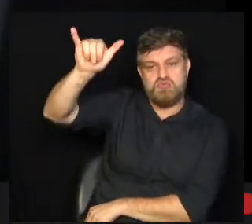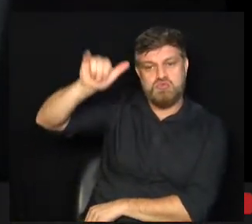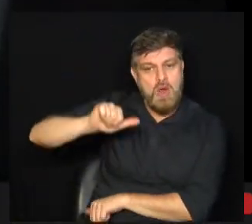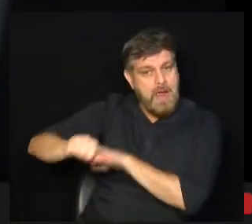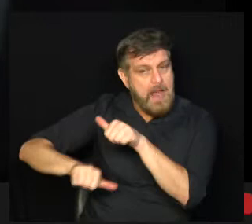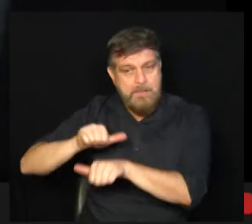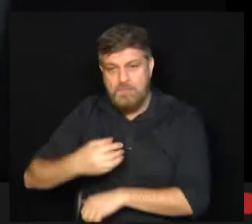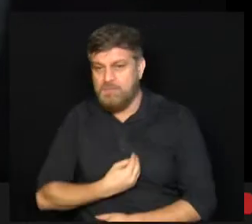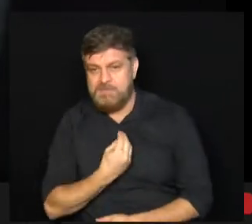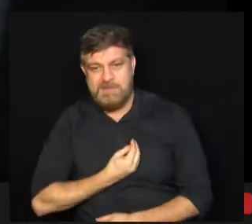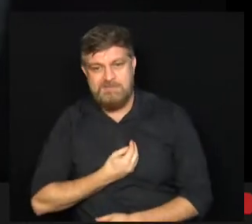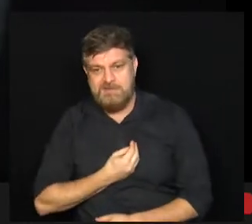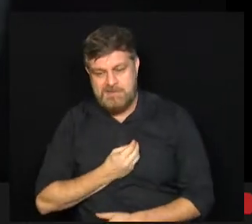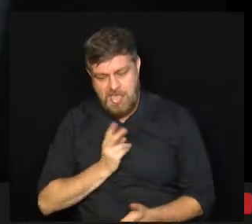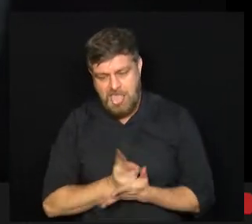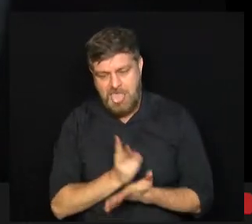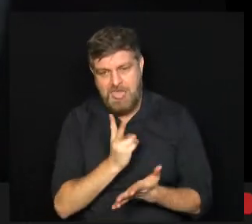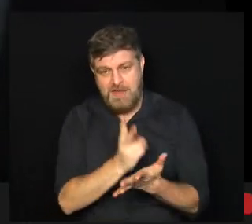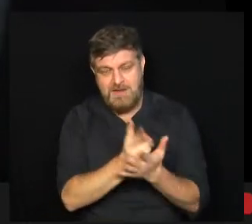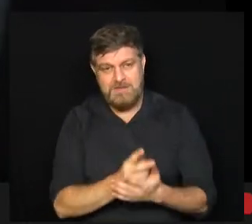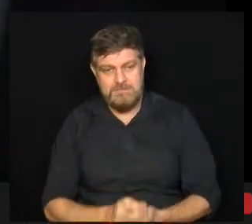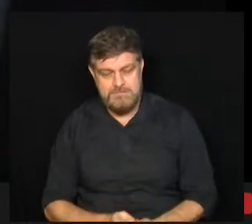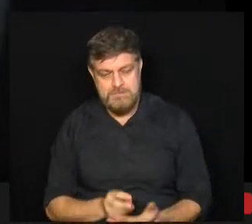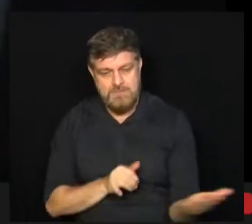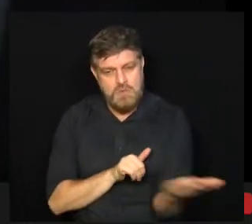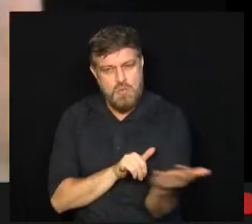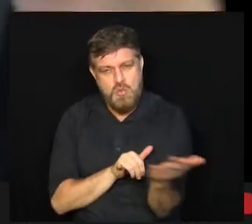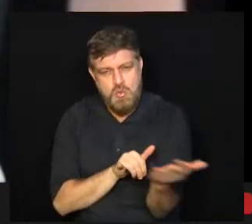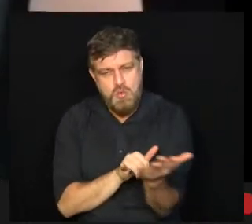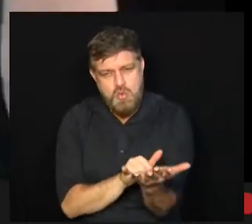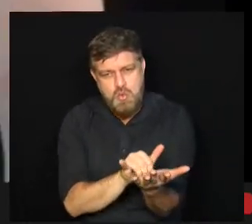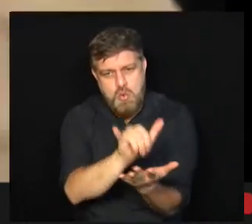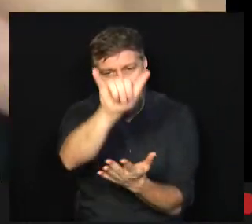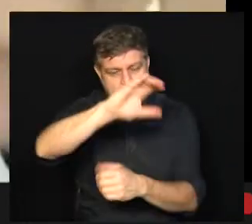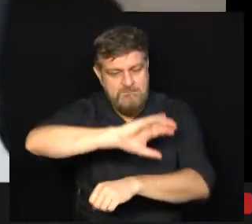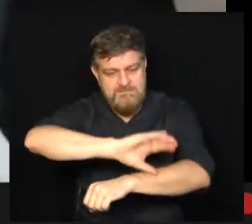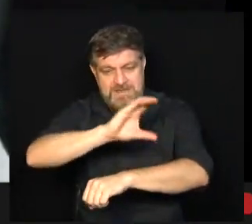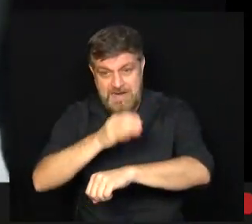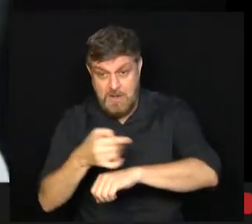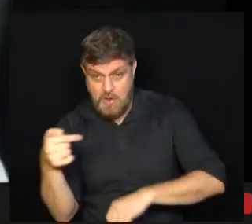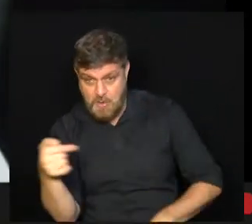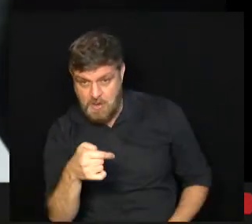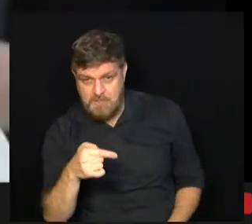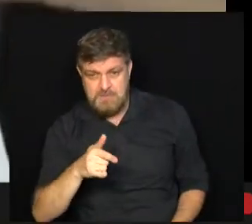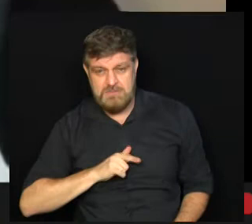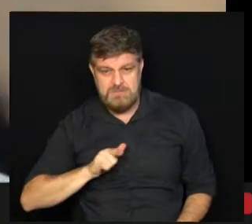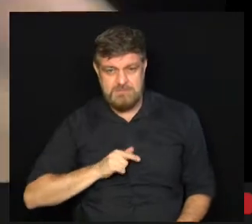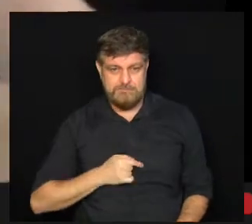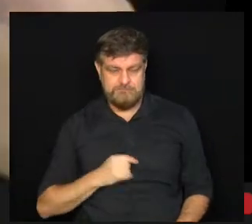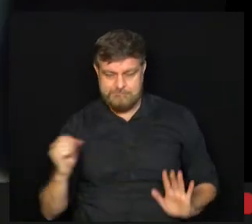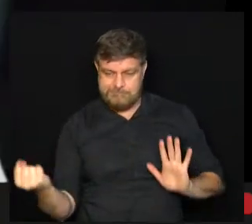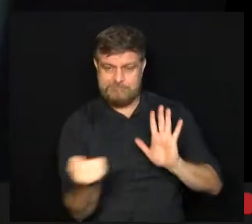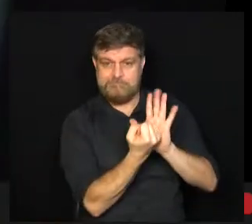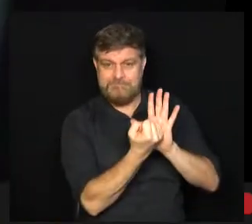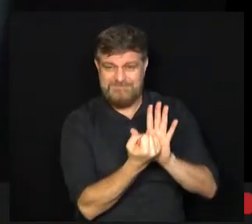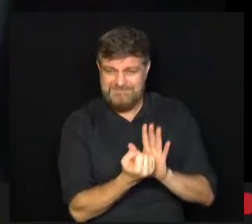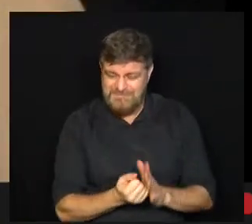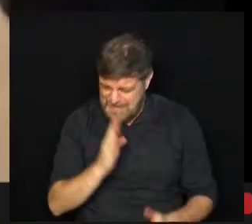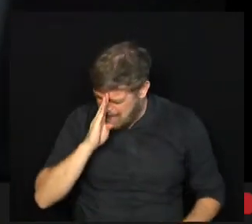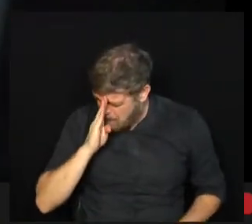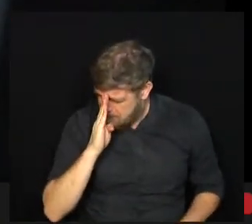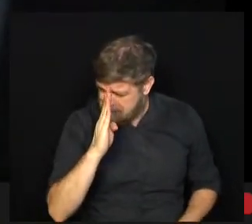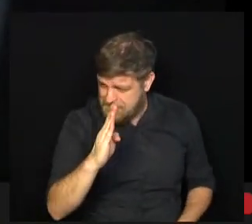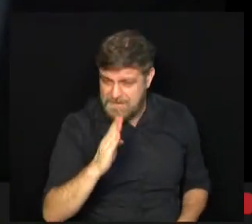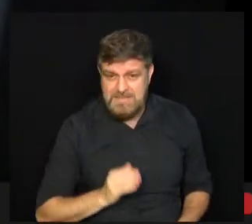vida, né? Então, Viracopos, além de ter se tornado o hub, né, o